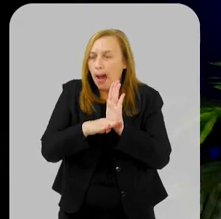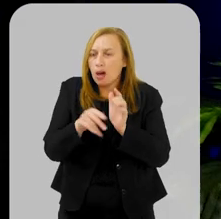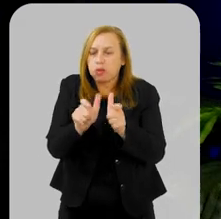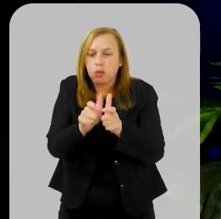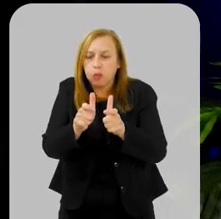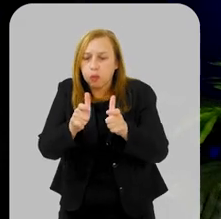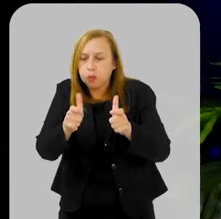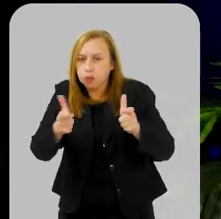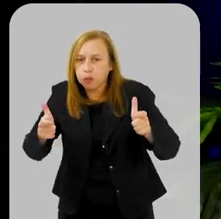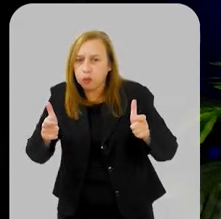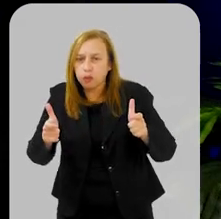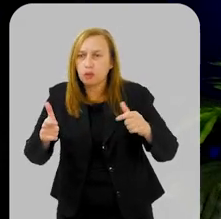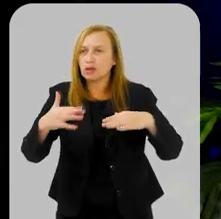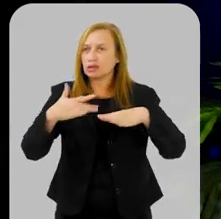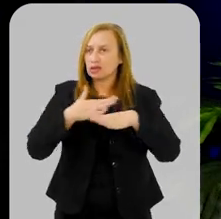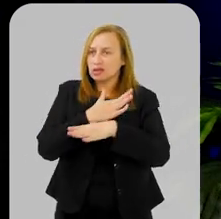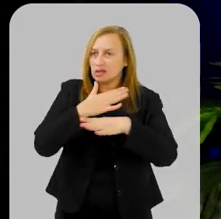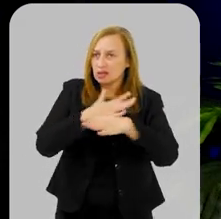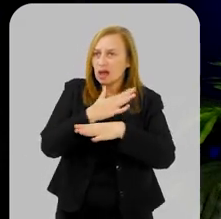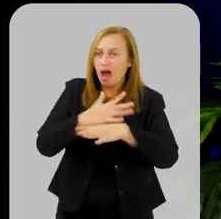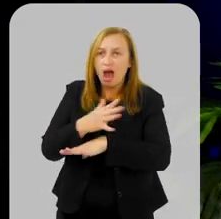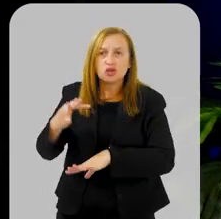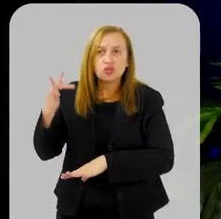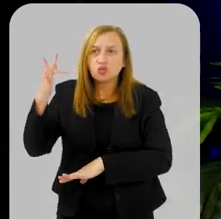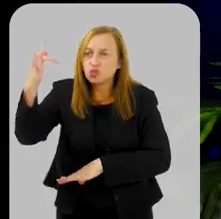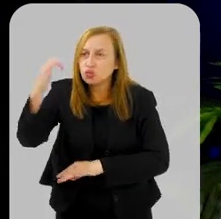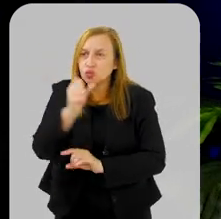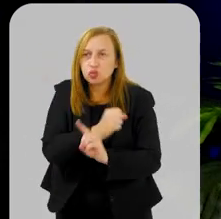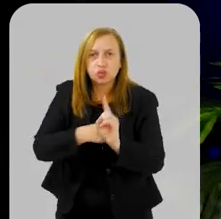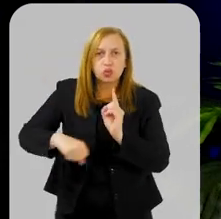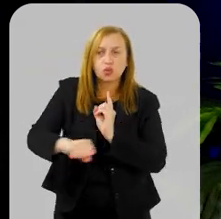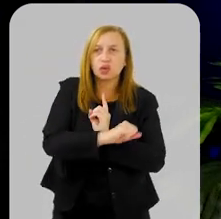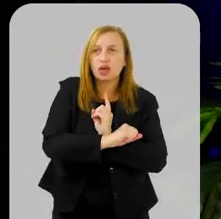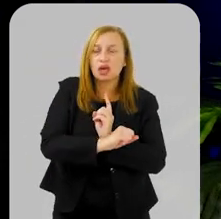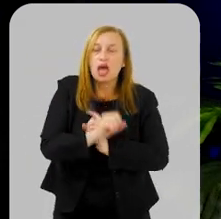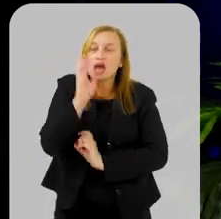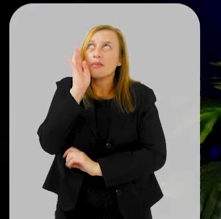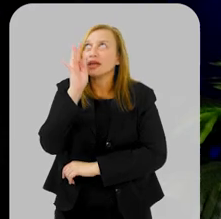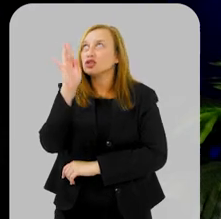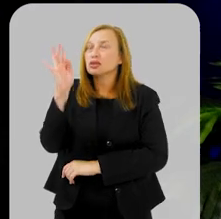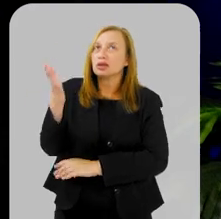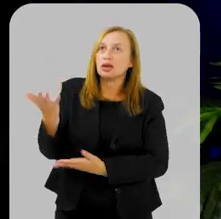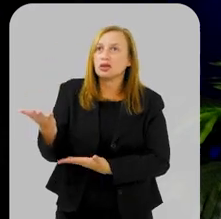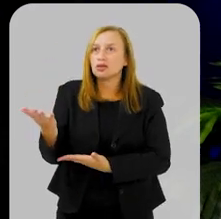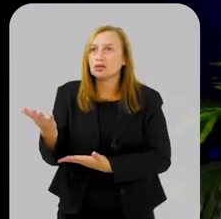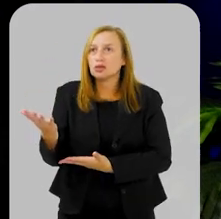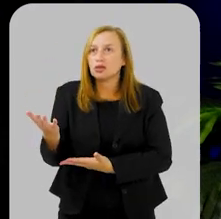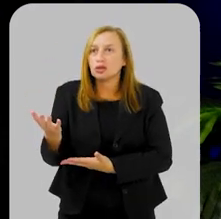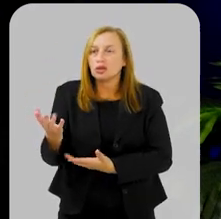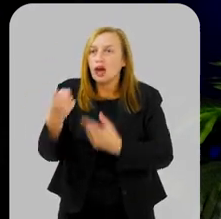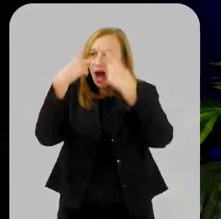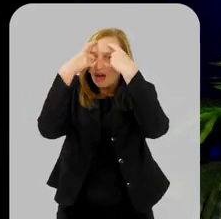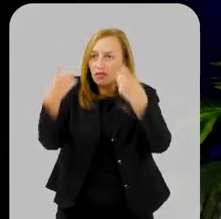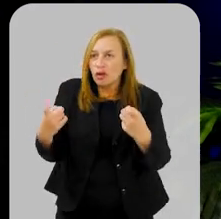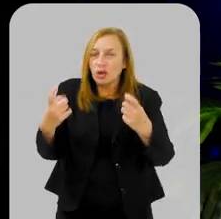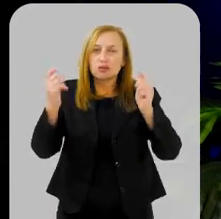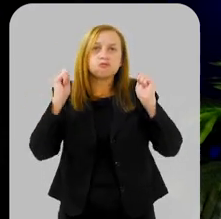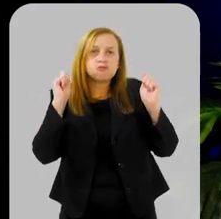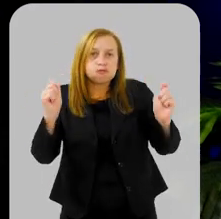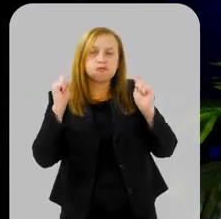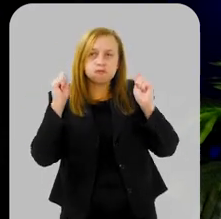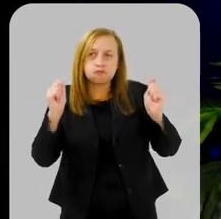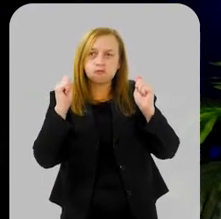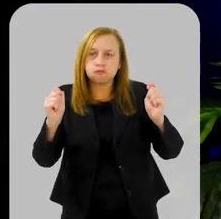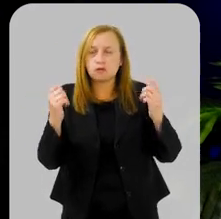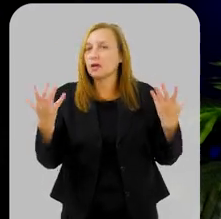o crescimento, o ordenamento urbano, o futuro da sociedade, né? Imaginando o terror que é